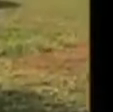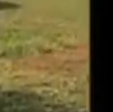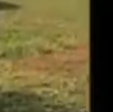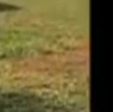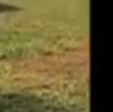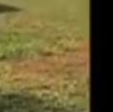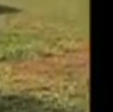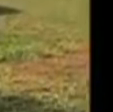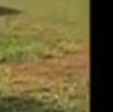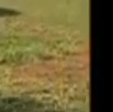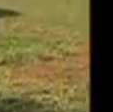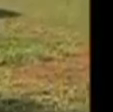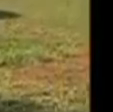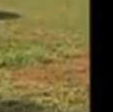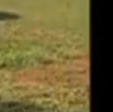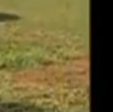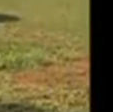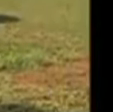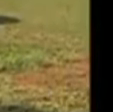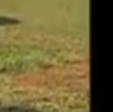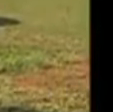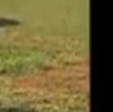do peão.